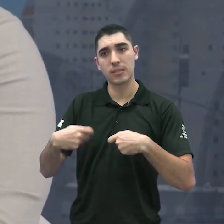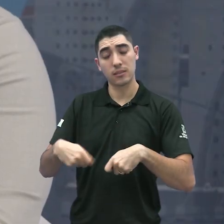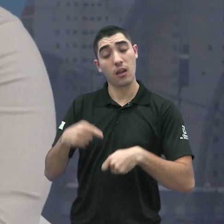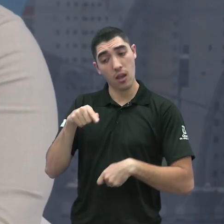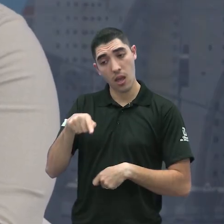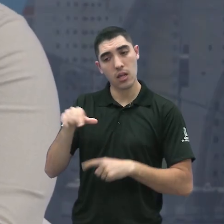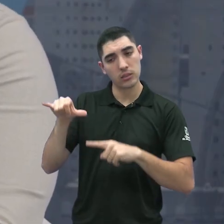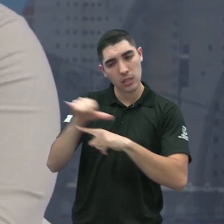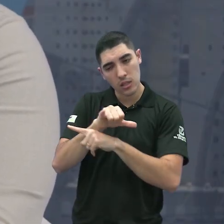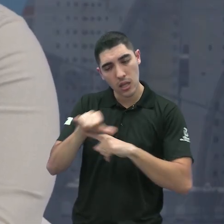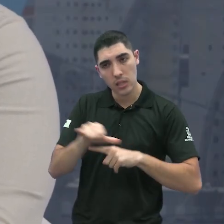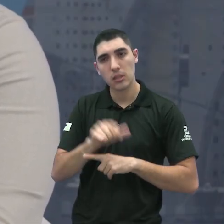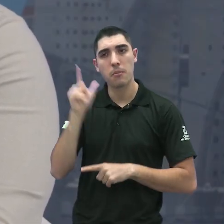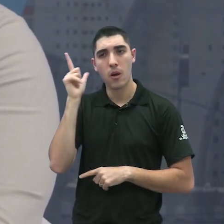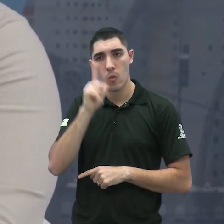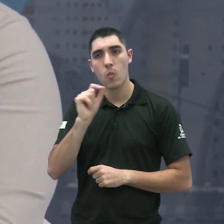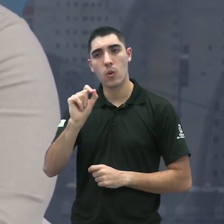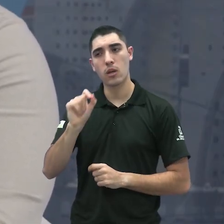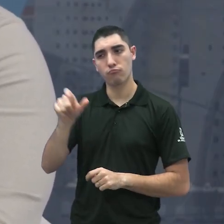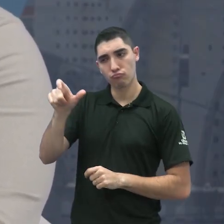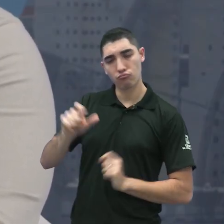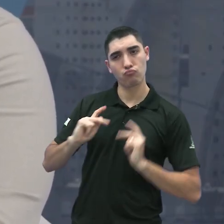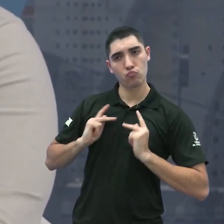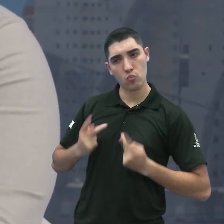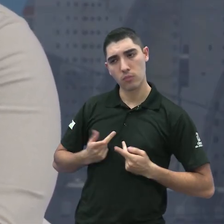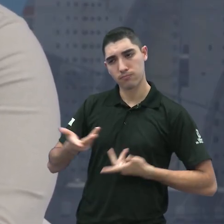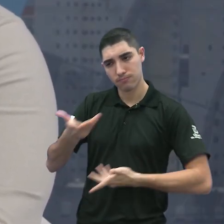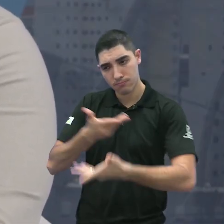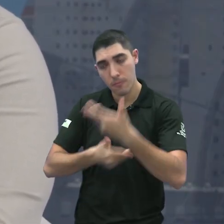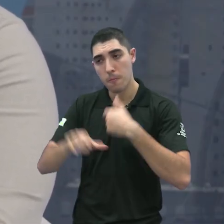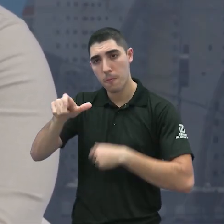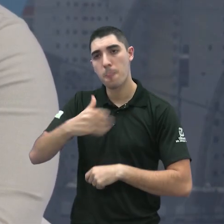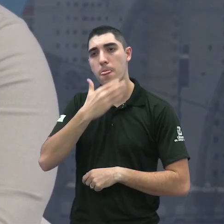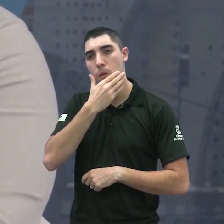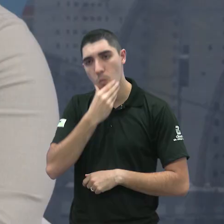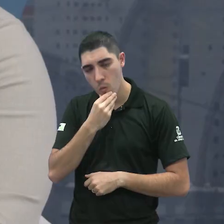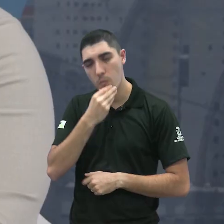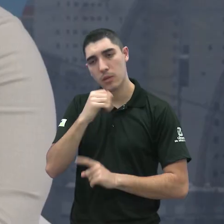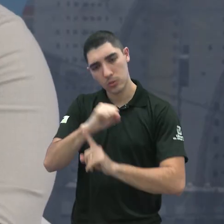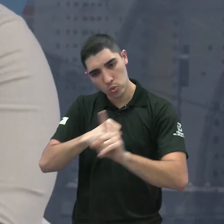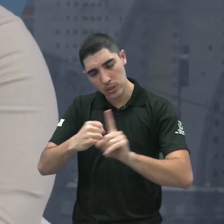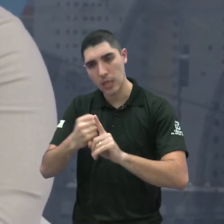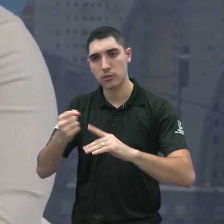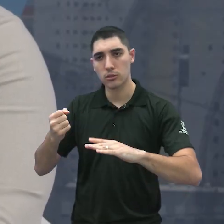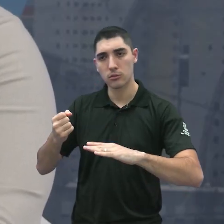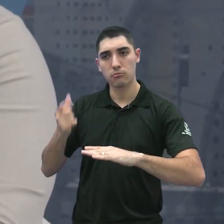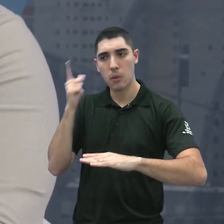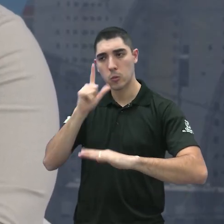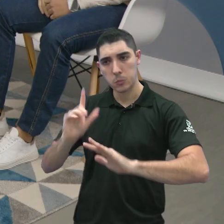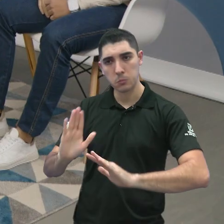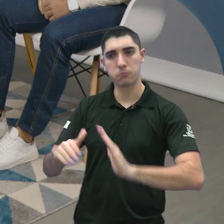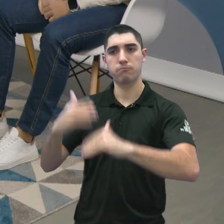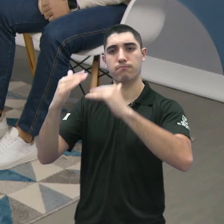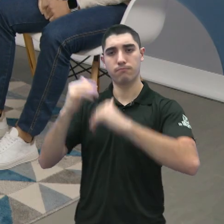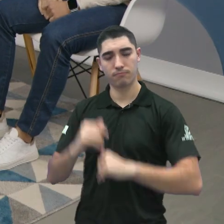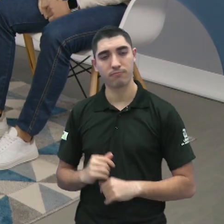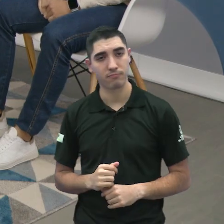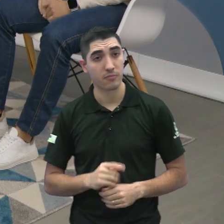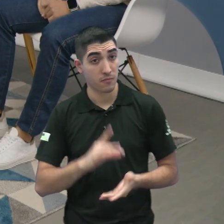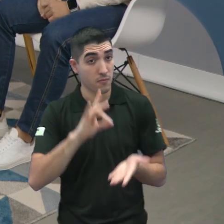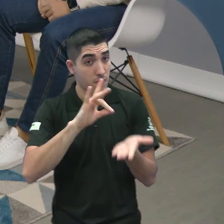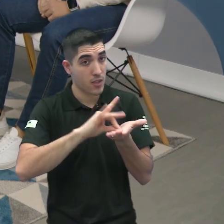de você. Esse é o caminho de humanização do ser humano enquanto homem, né, na sociedade. Sim, e